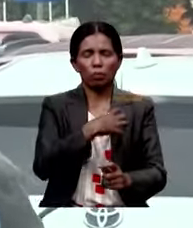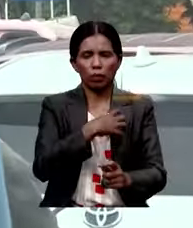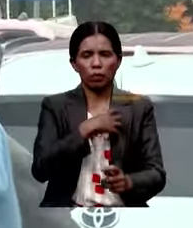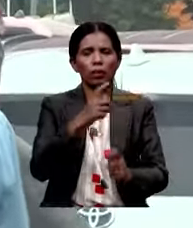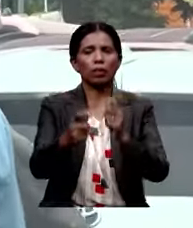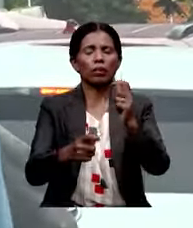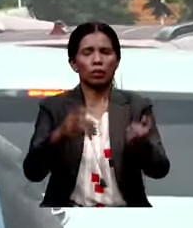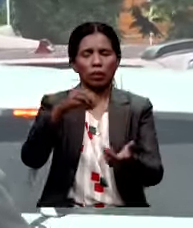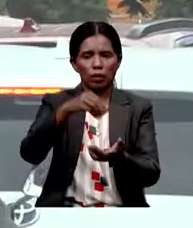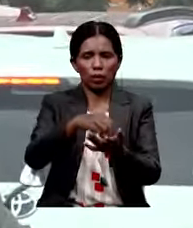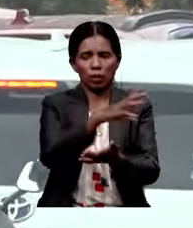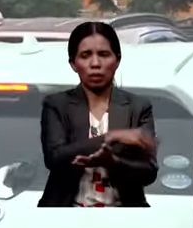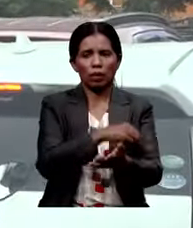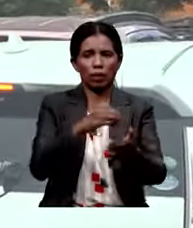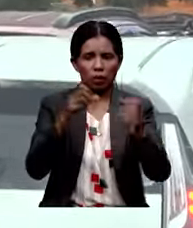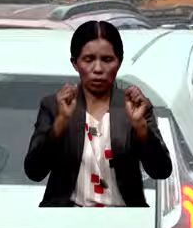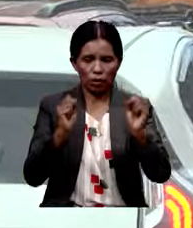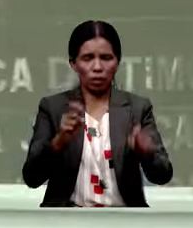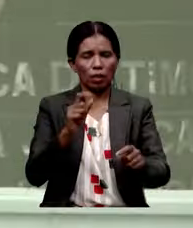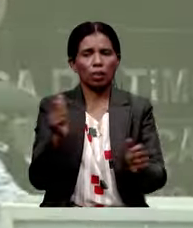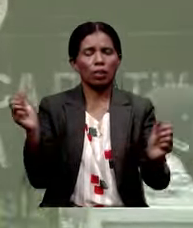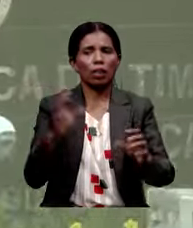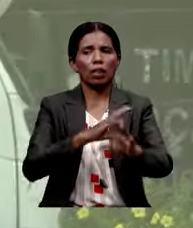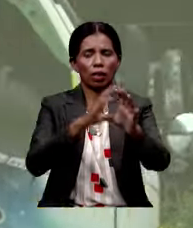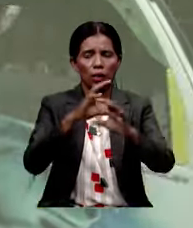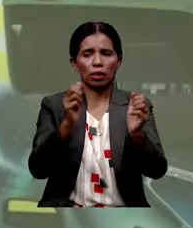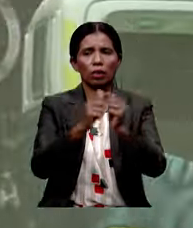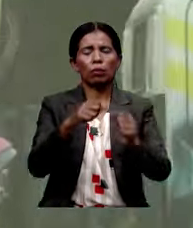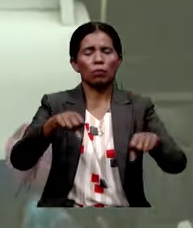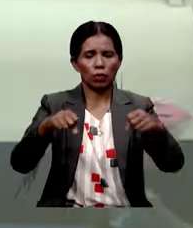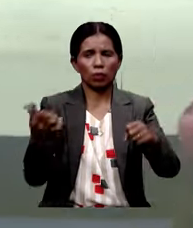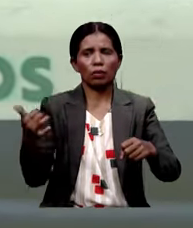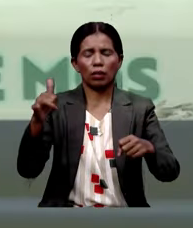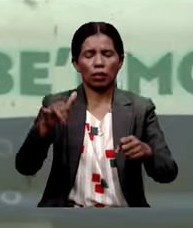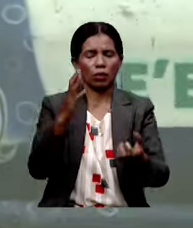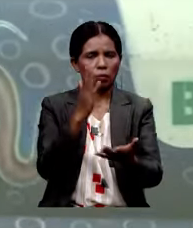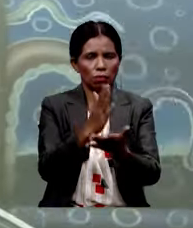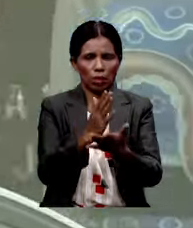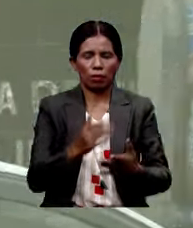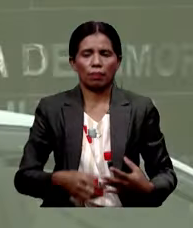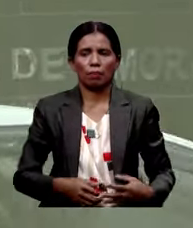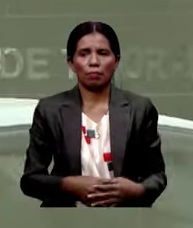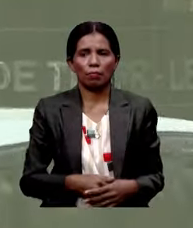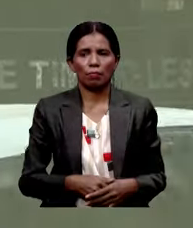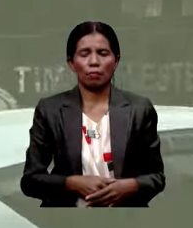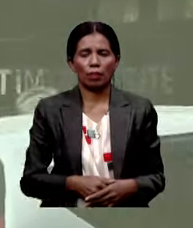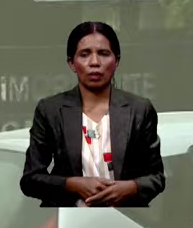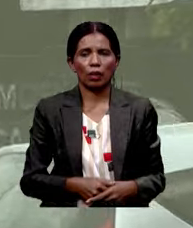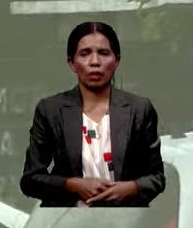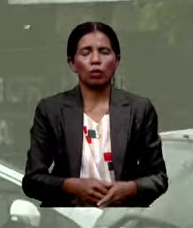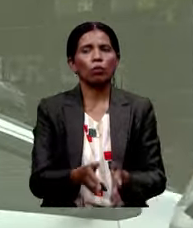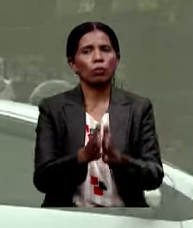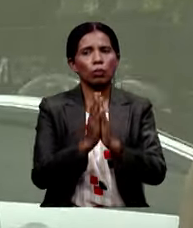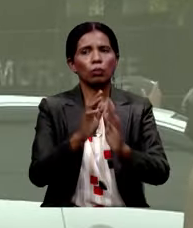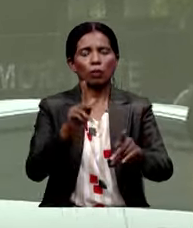Trânsito monta uma sinais de trânsito, onde ele autoriza a careta no motorizar a cira a tu para. Curso vai em rototo, a tu